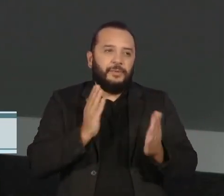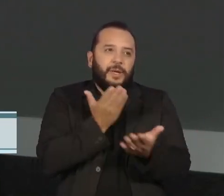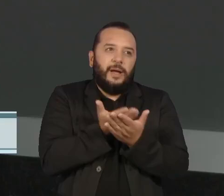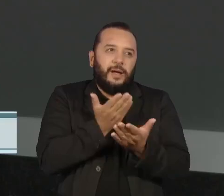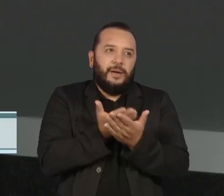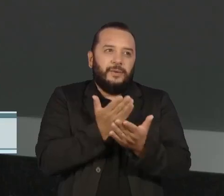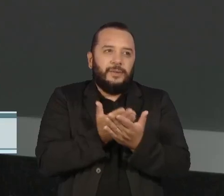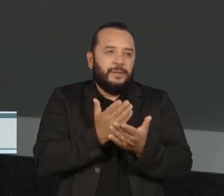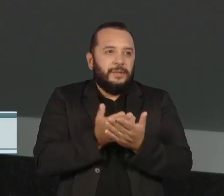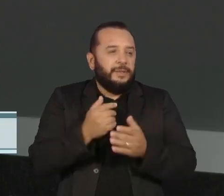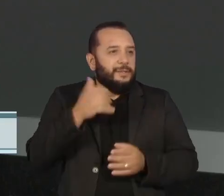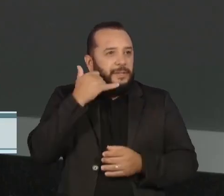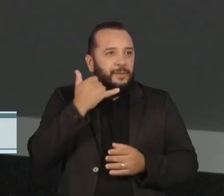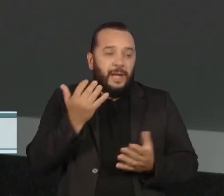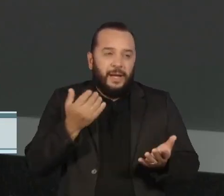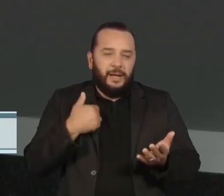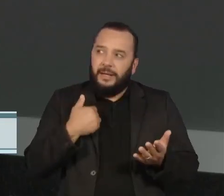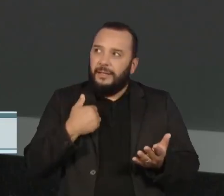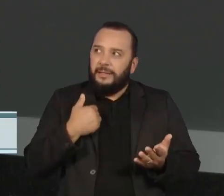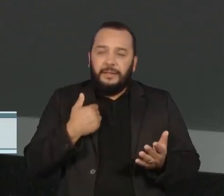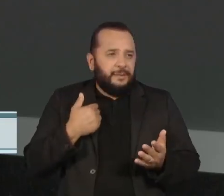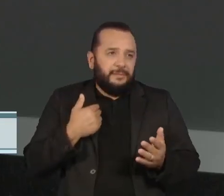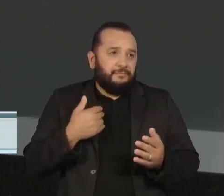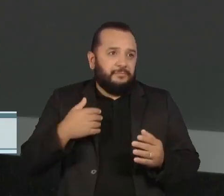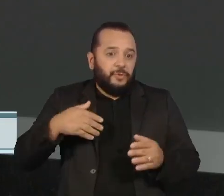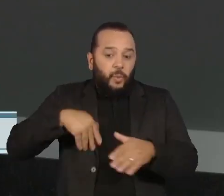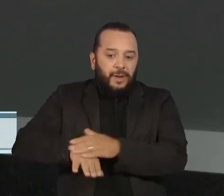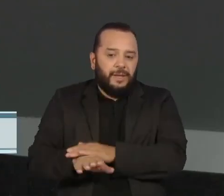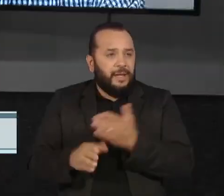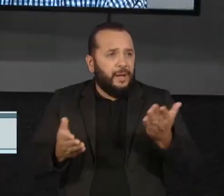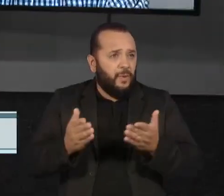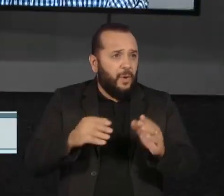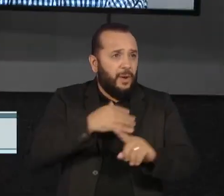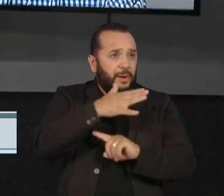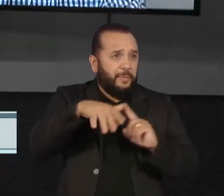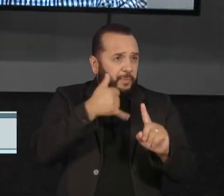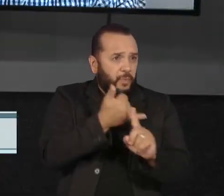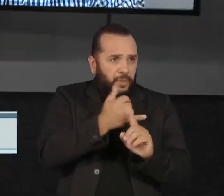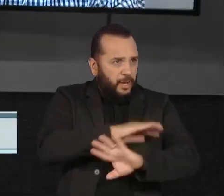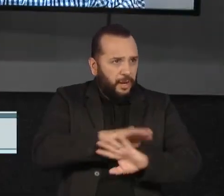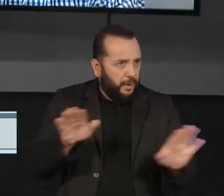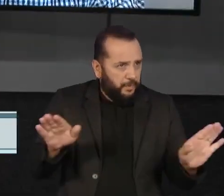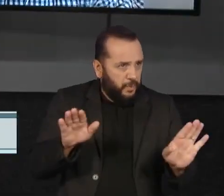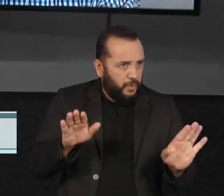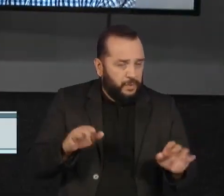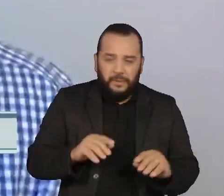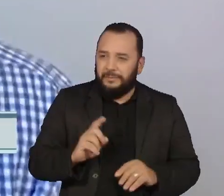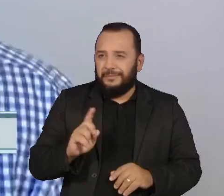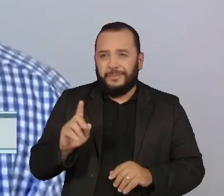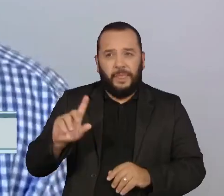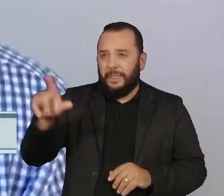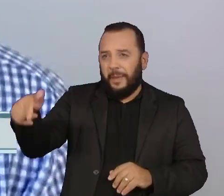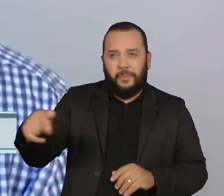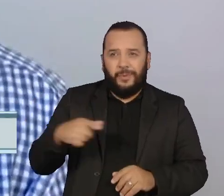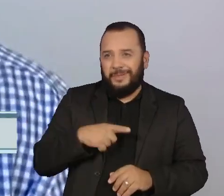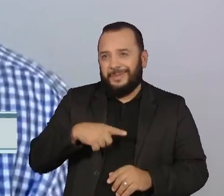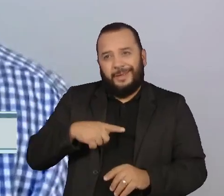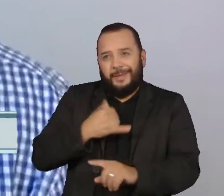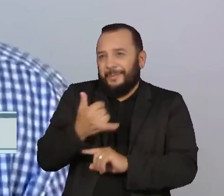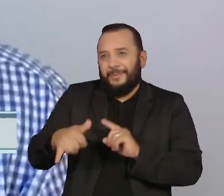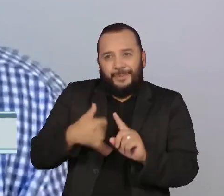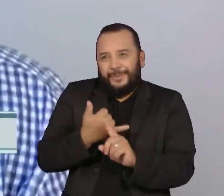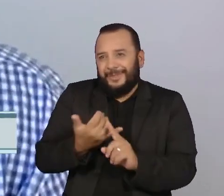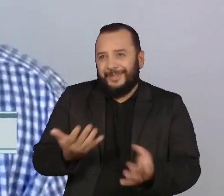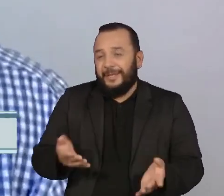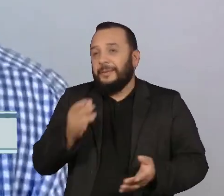período escolar não acaba com o bullying que pode ser praticado depois. Exatamente, Joyce. Na verdade, nós entendemos que é